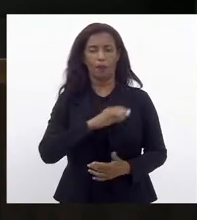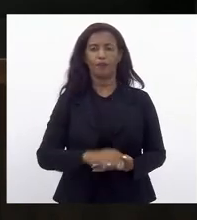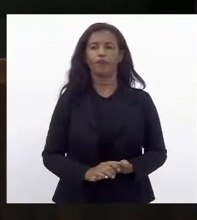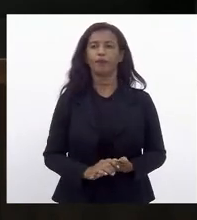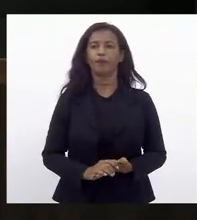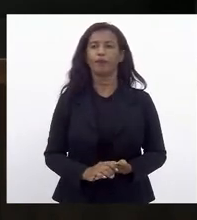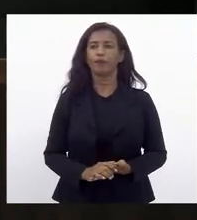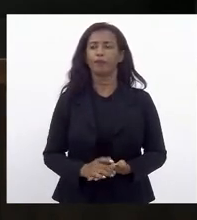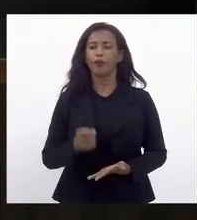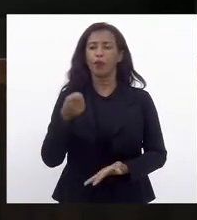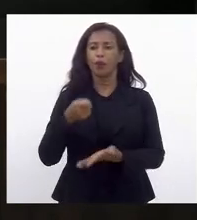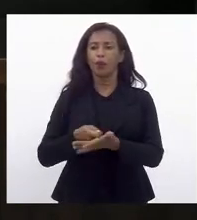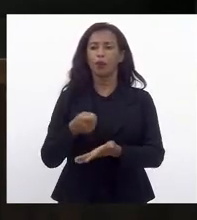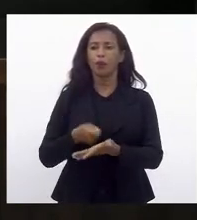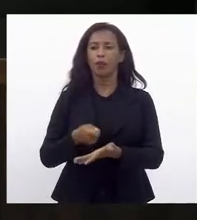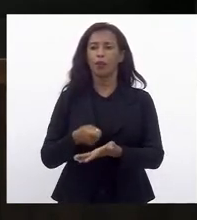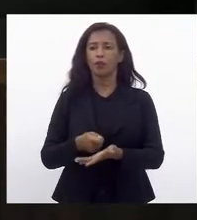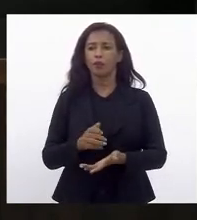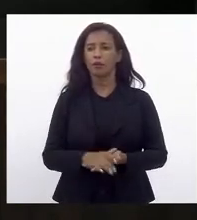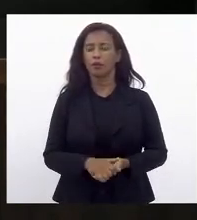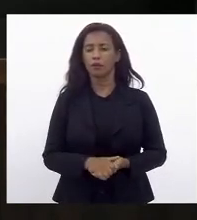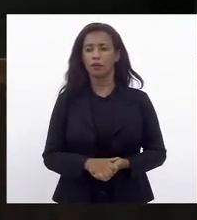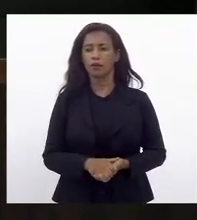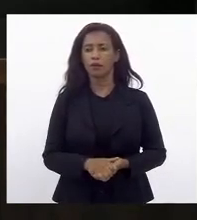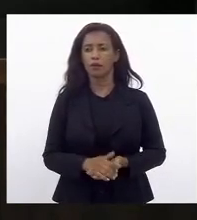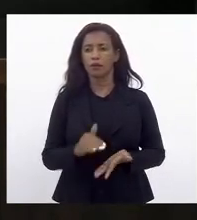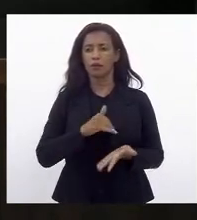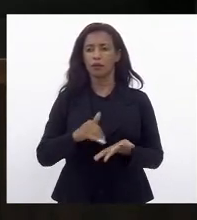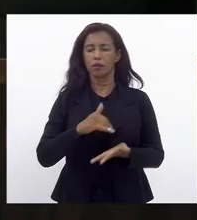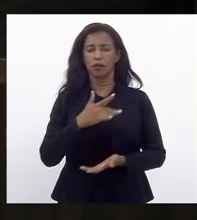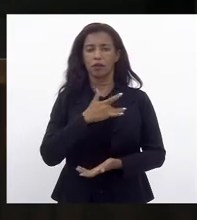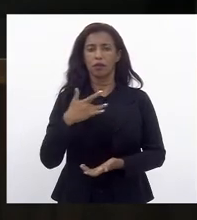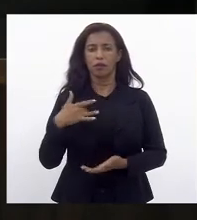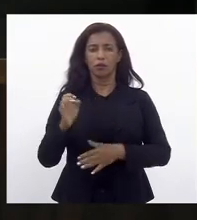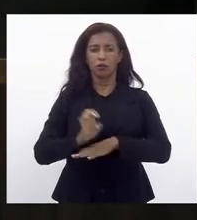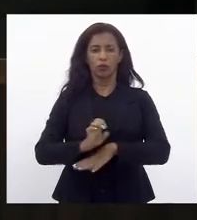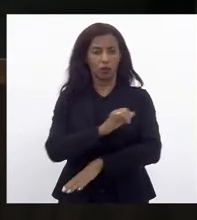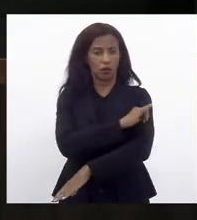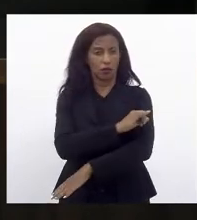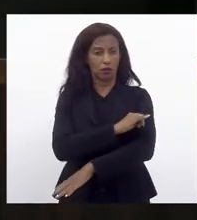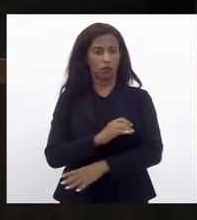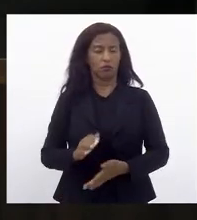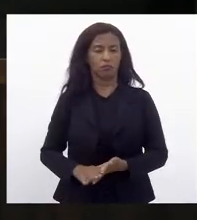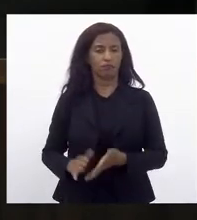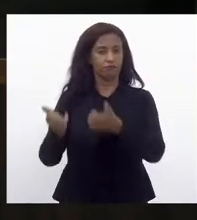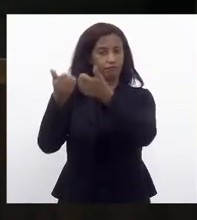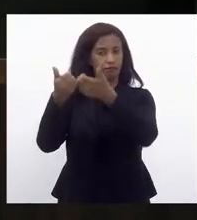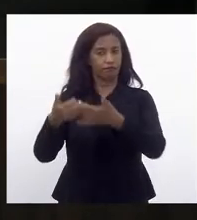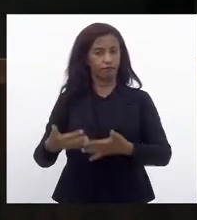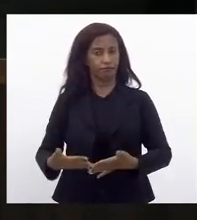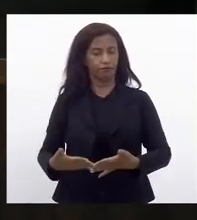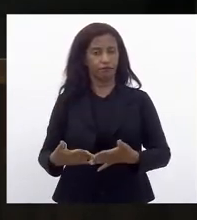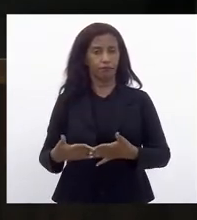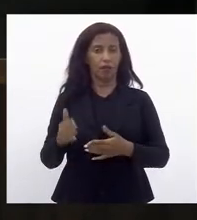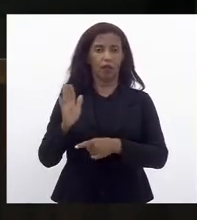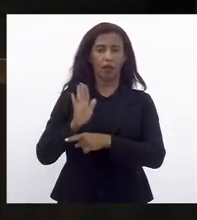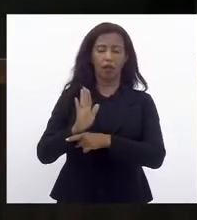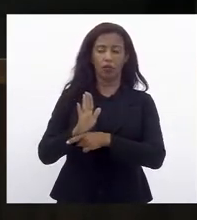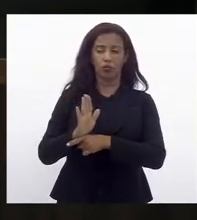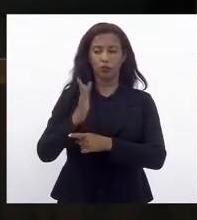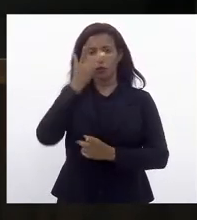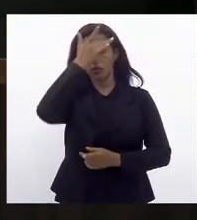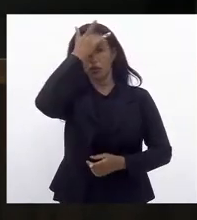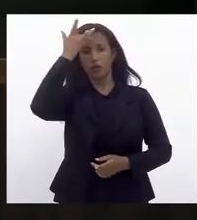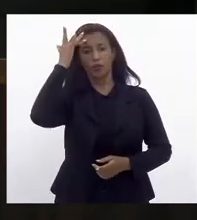que estabelece a obrigatoriedade da Secretaria de Saúde do Estado do Rio de Janeiro definir os critérios de atendimento aos